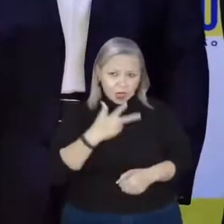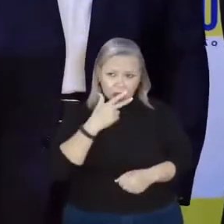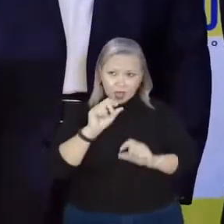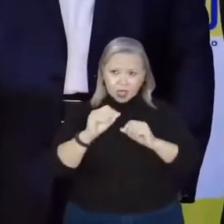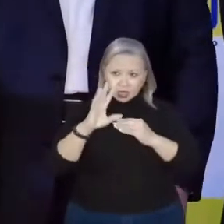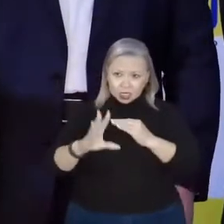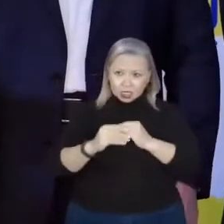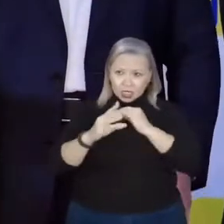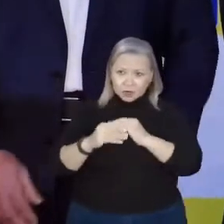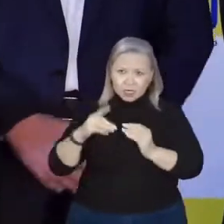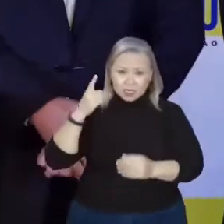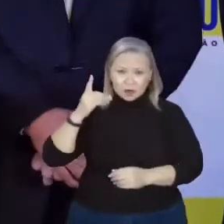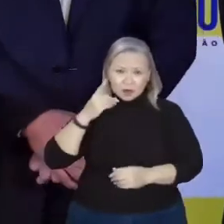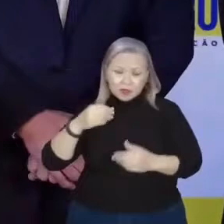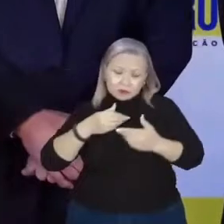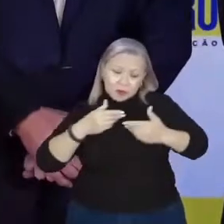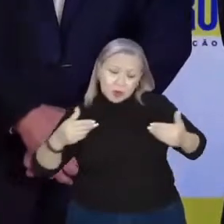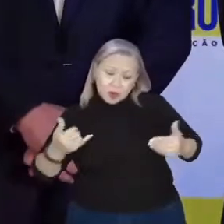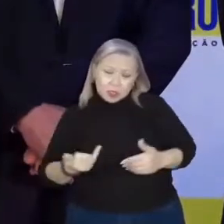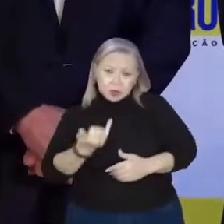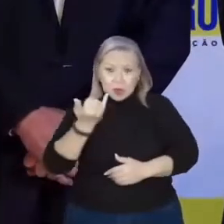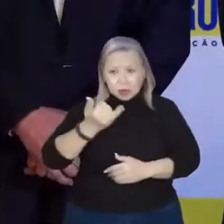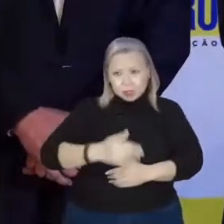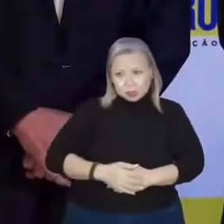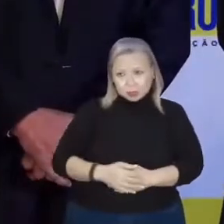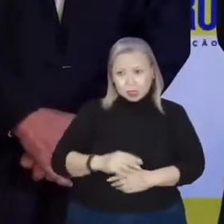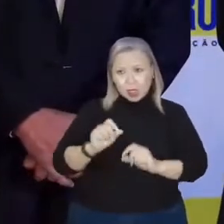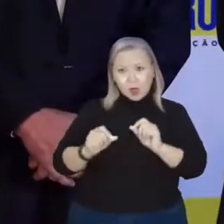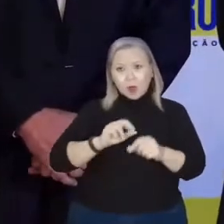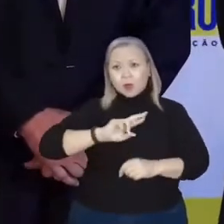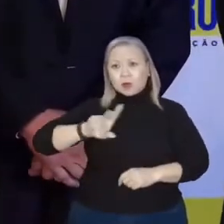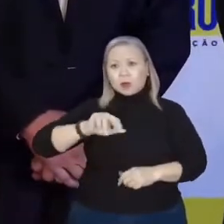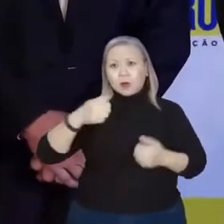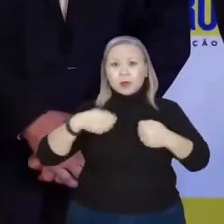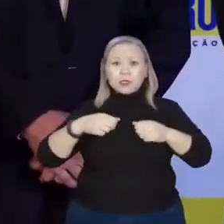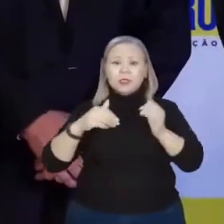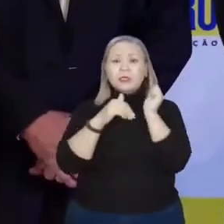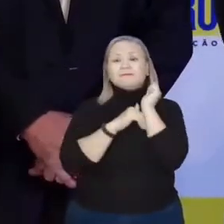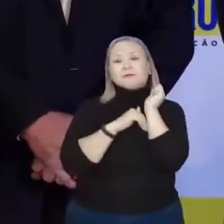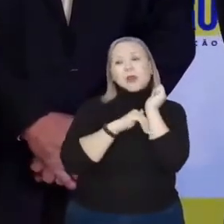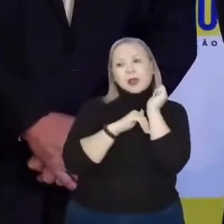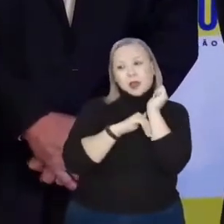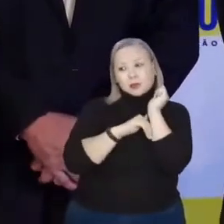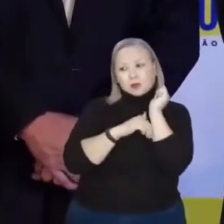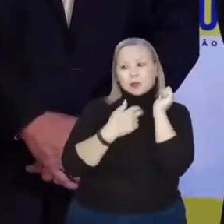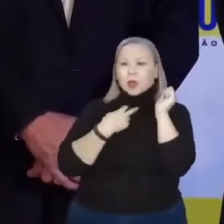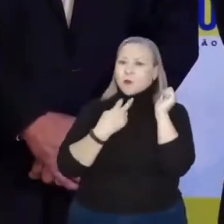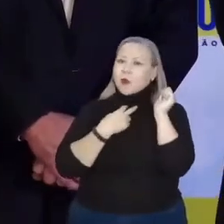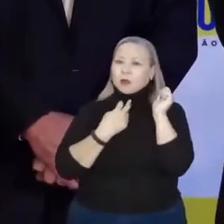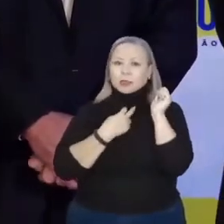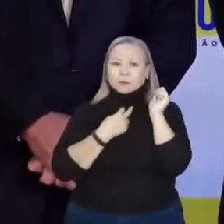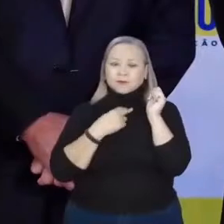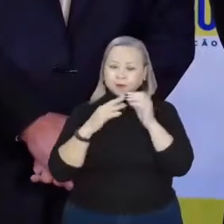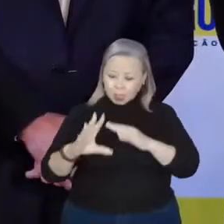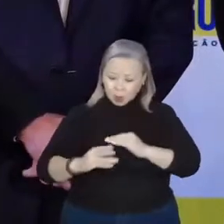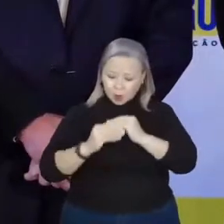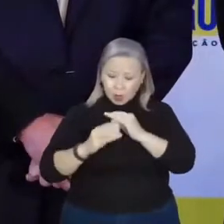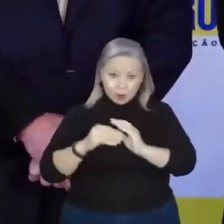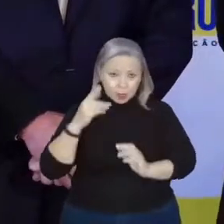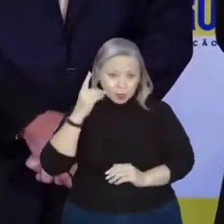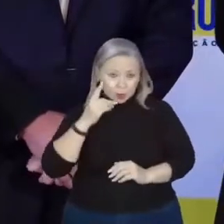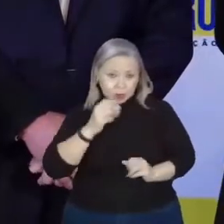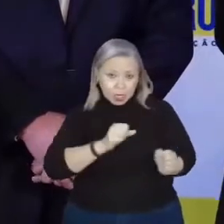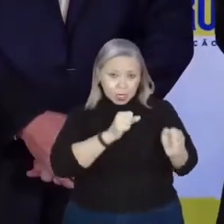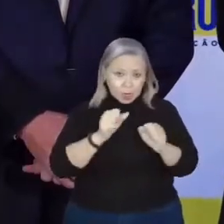de deputado é uma coisa importante. O que não precisa é ser secreta. A emenda do deputado, ela pode ser uma